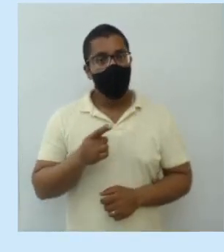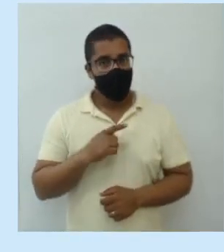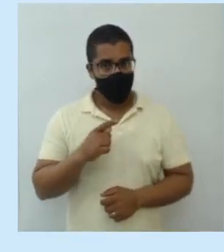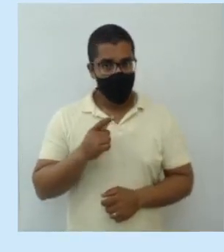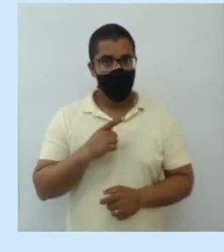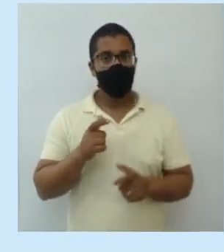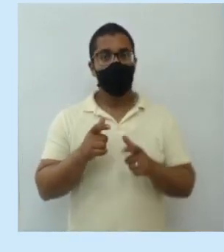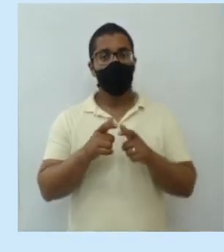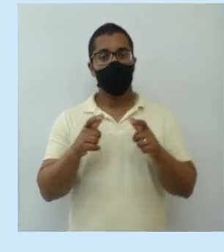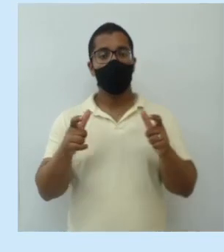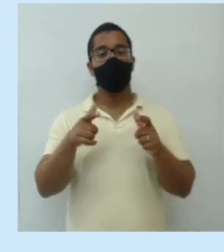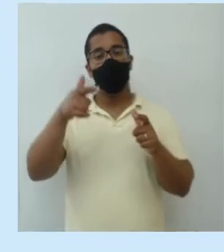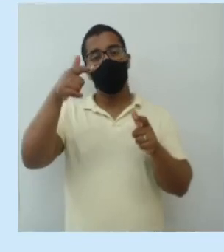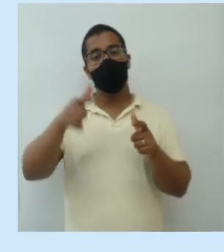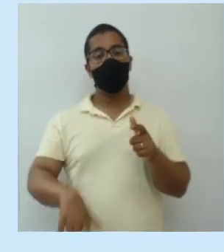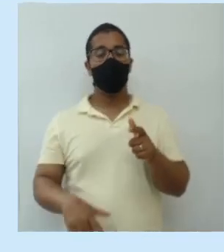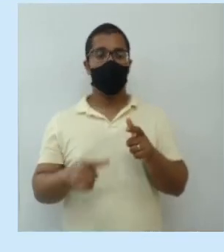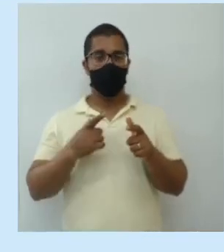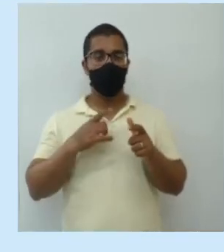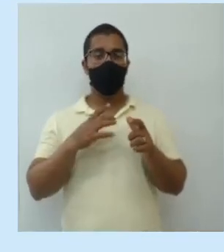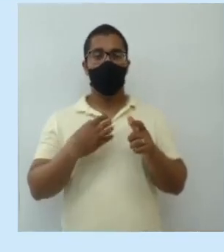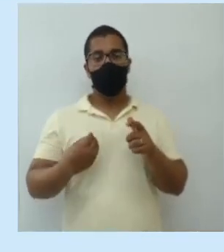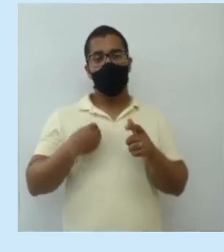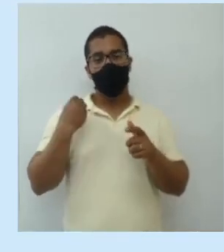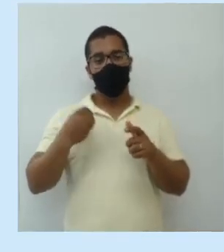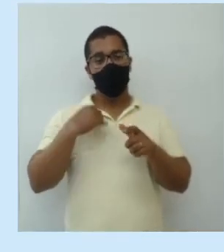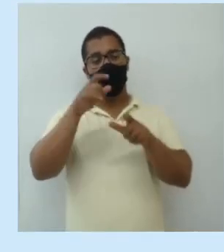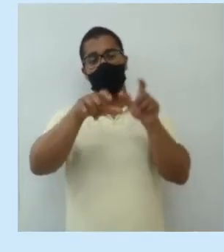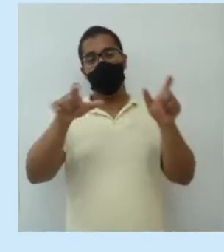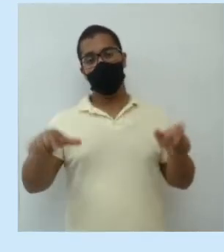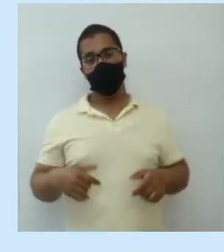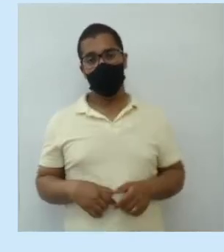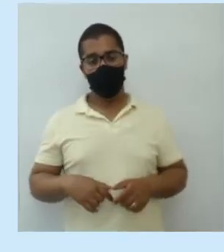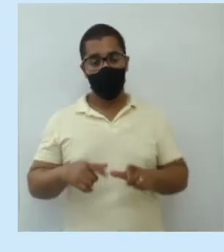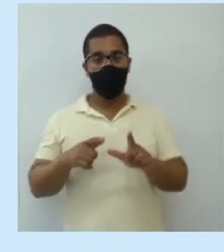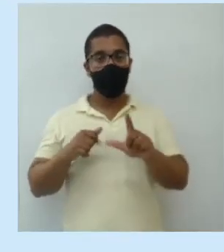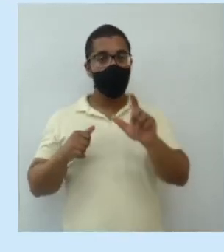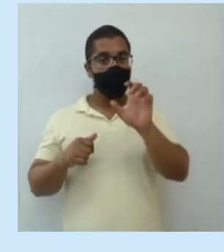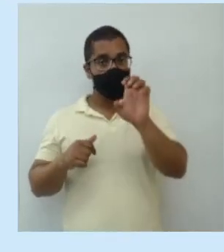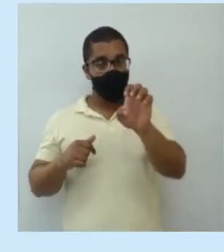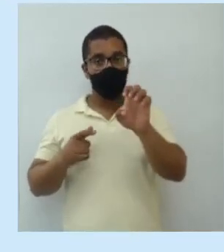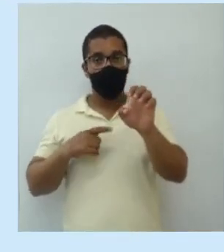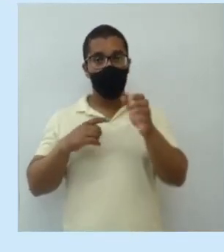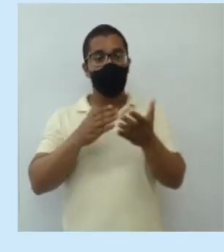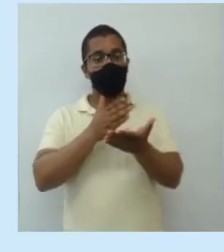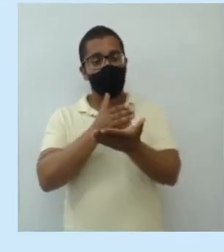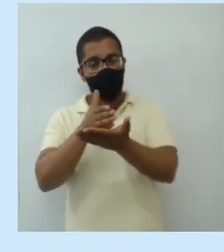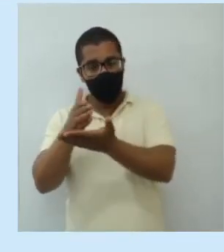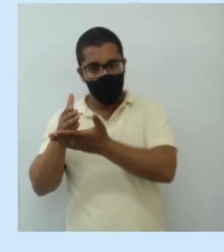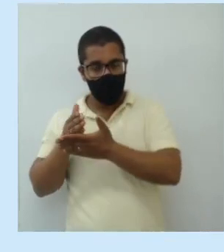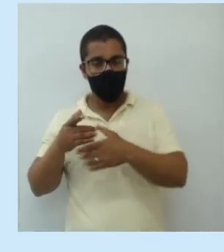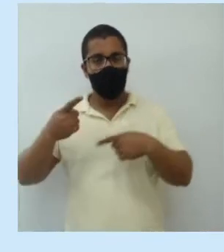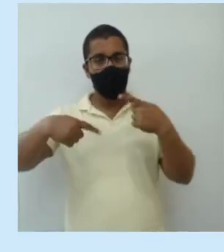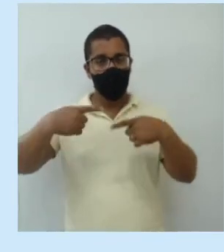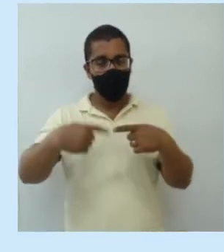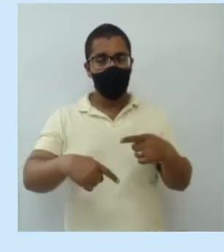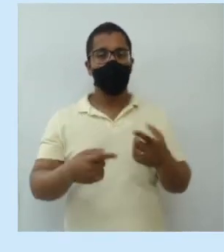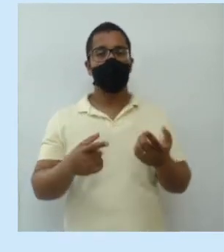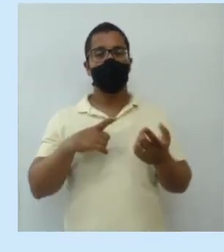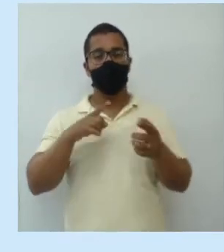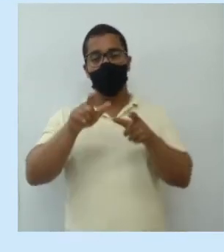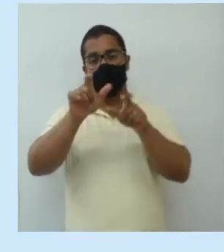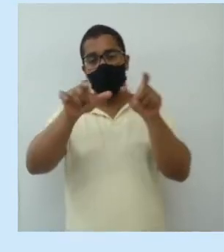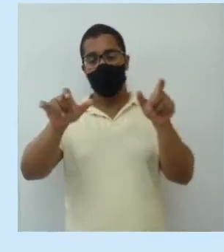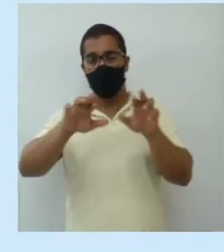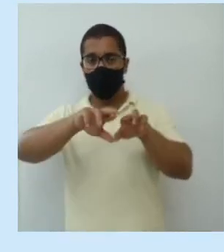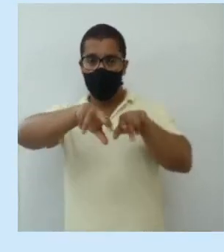para outras esferas da vida civil. E letra E, fragmentar as lutas políticas dos diversos atores sociais frente